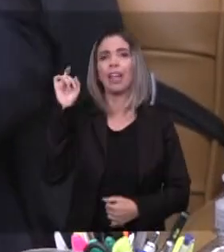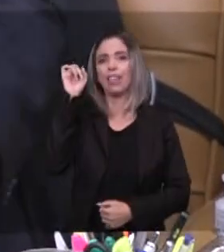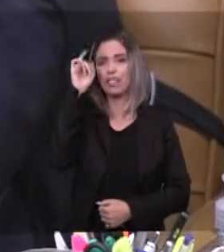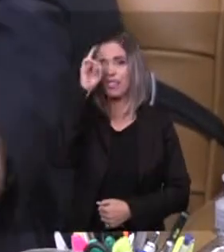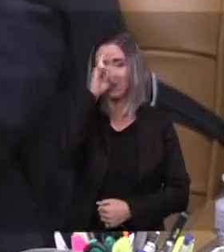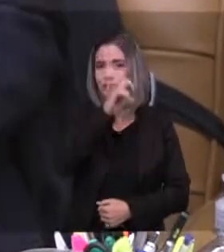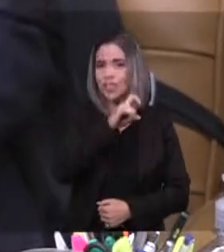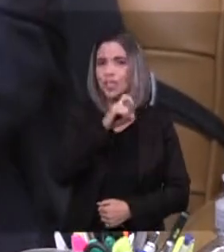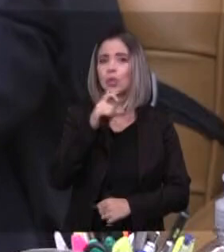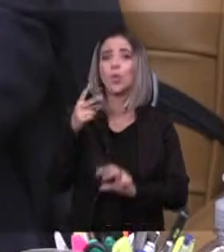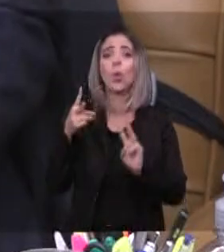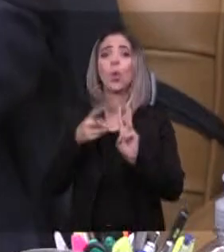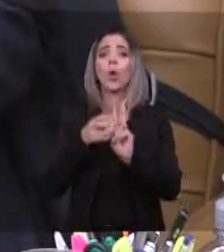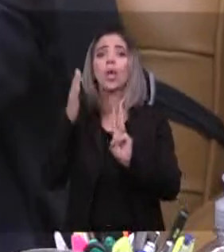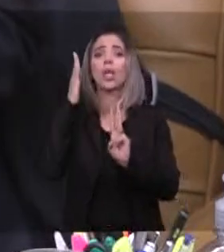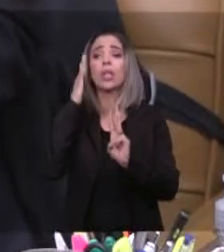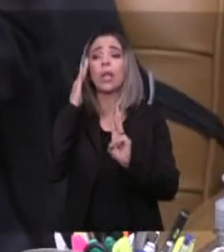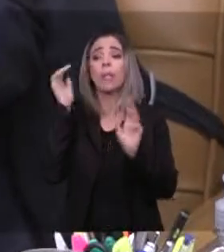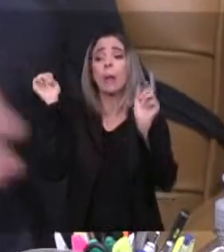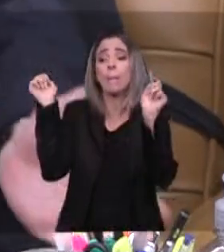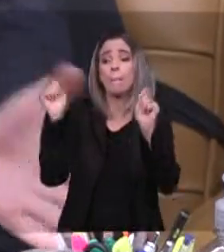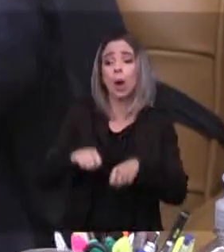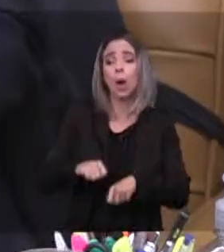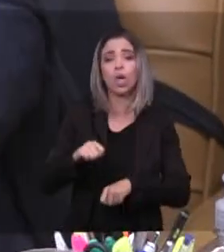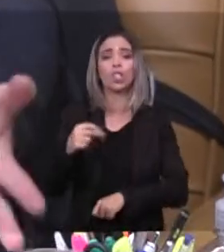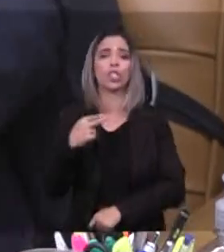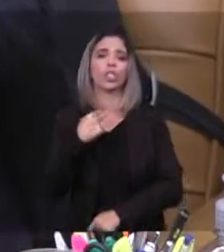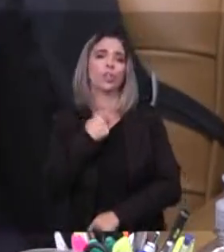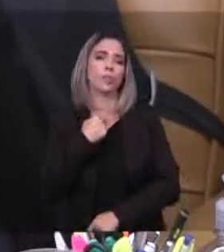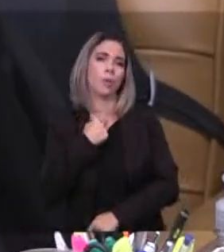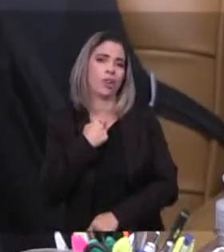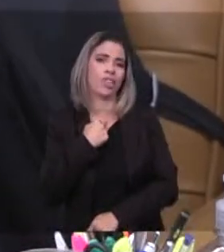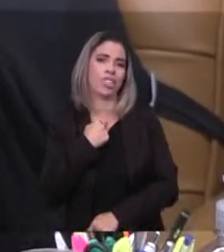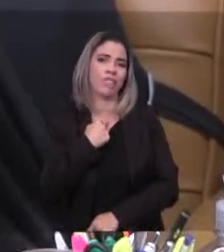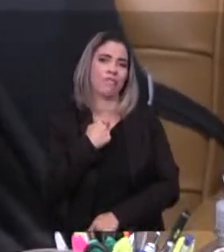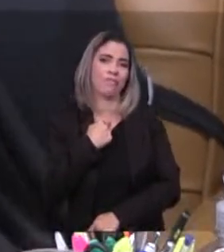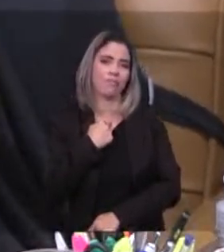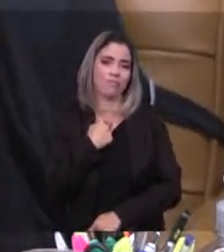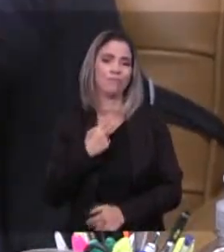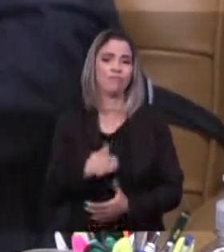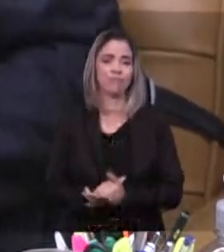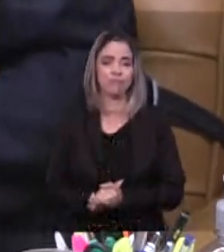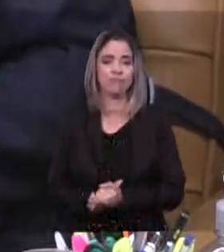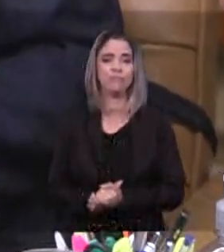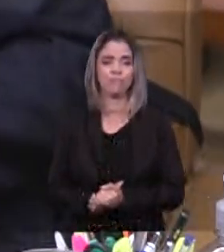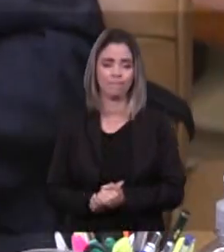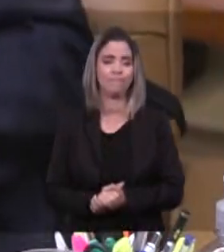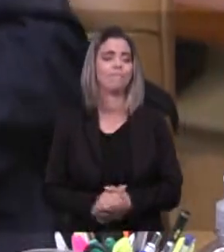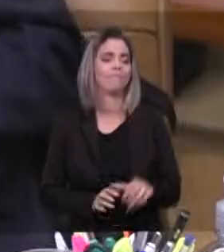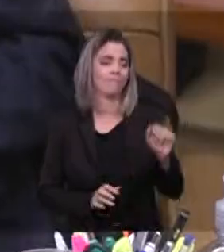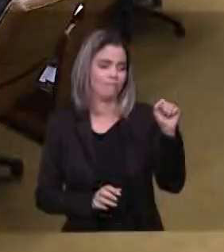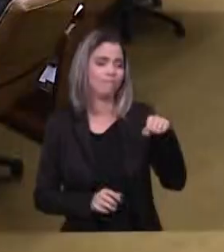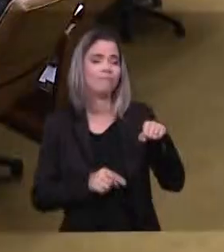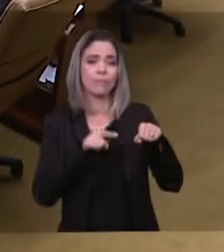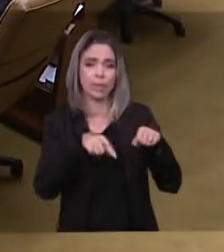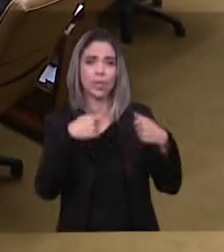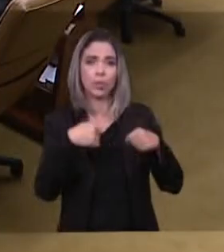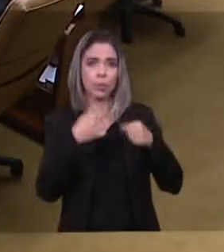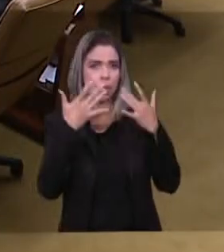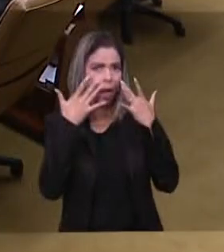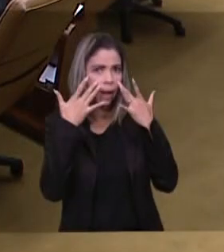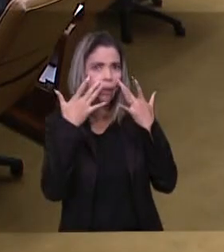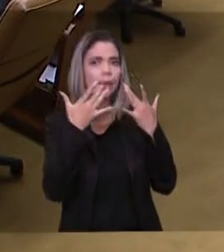complexa até do índio saber o que, que ele pode fazer, o indígena saber o que, que ele pode fazer, o que, que ele não pode. Isso precisa ser